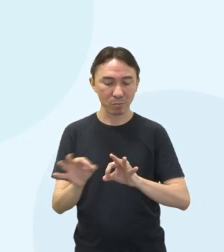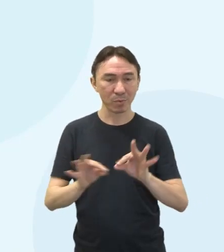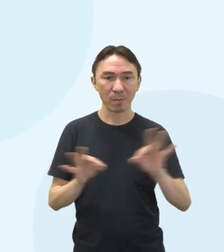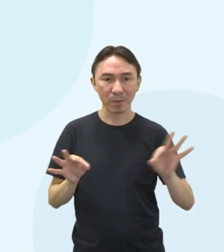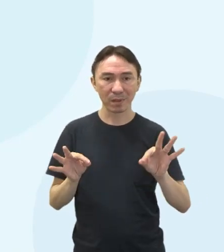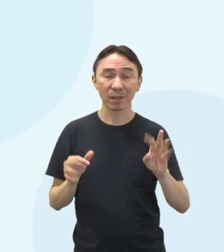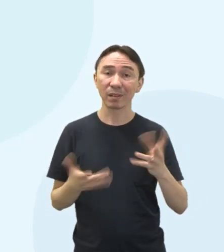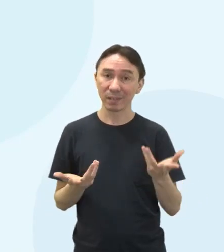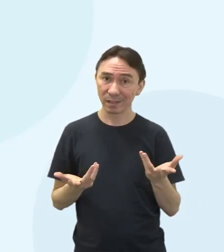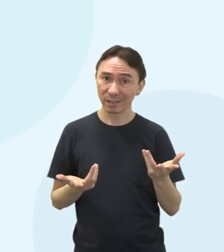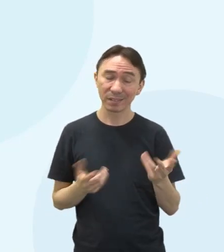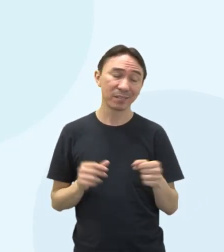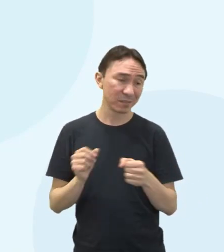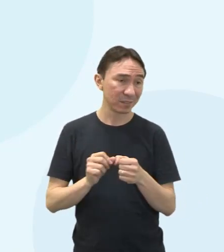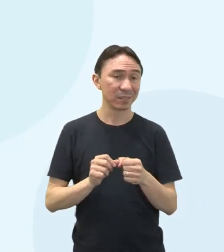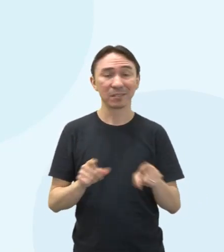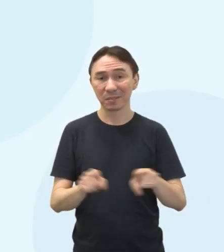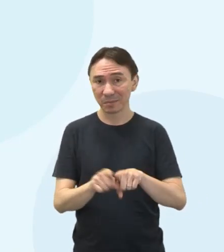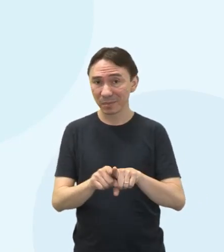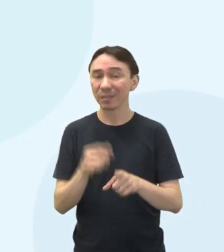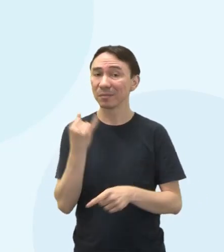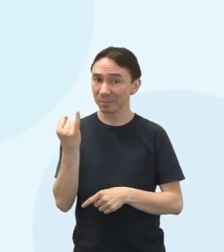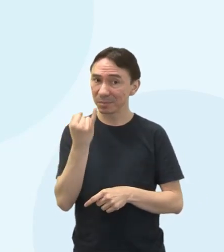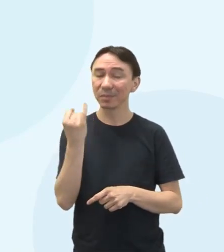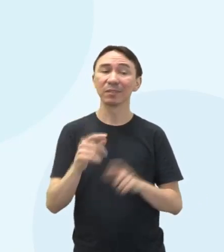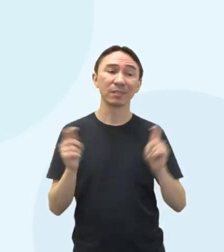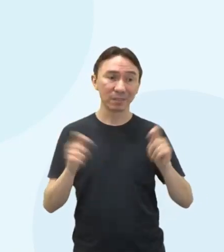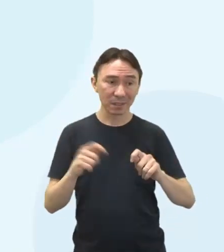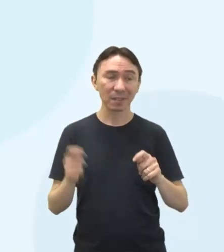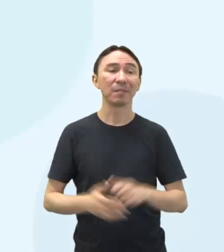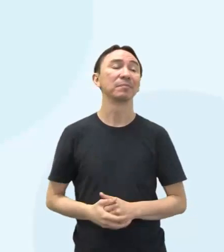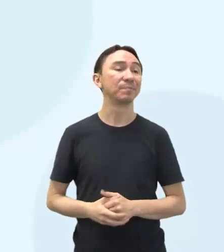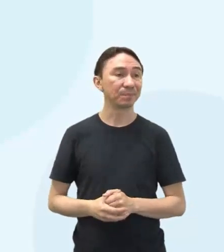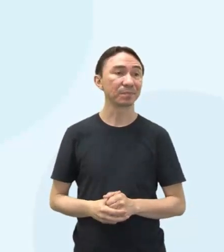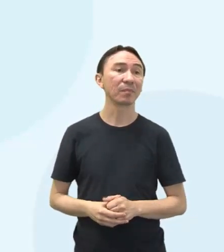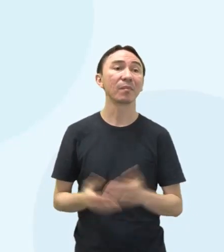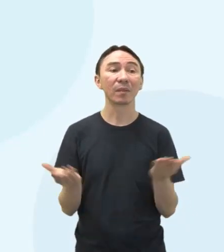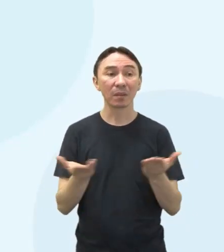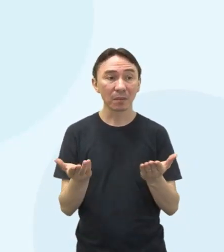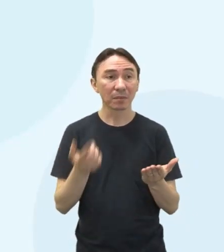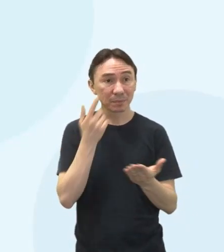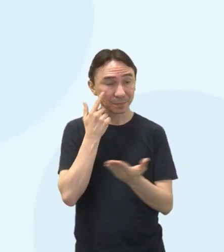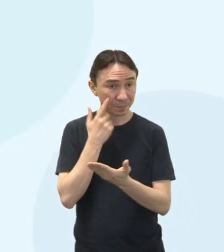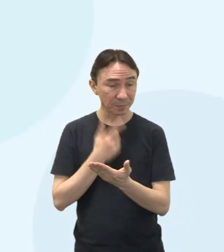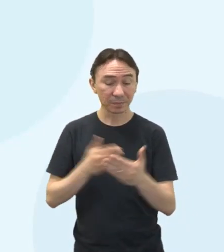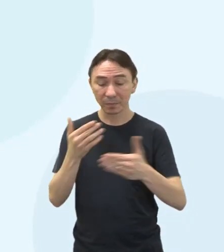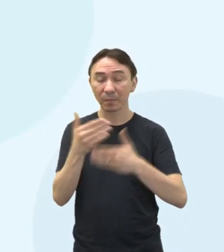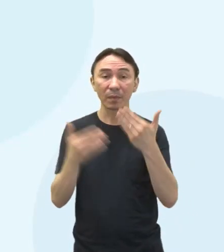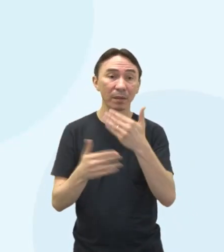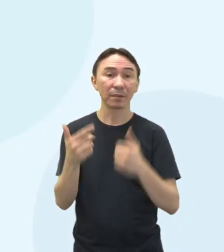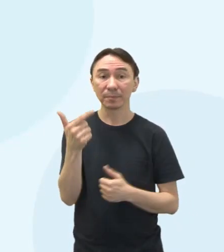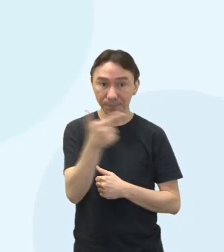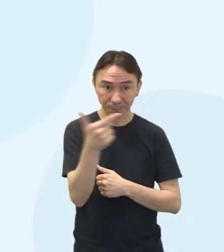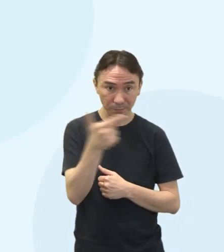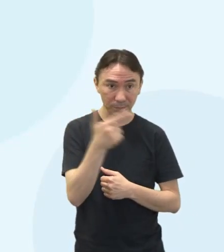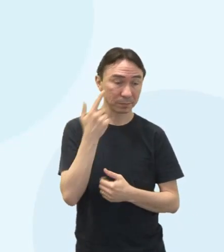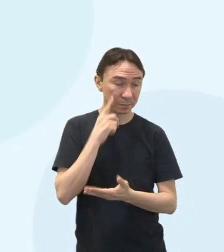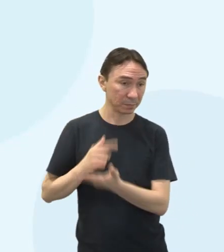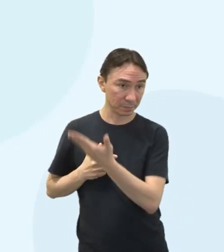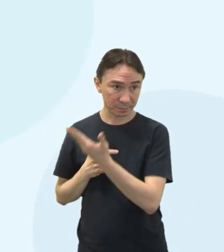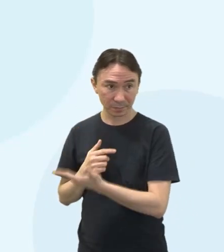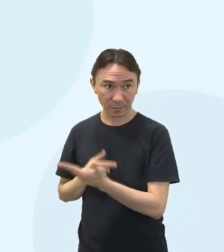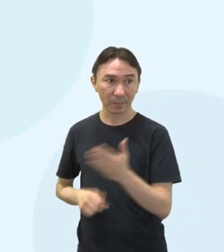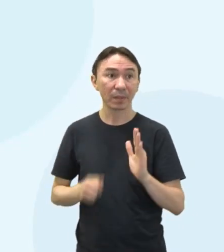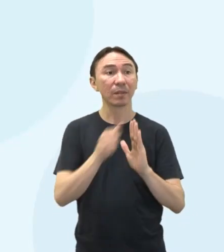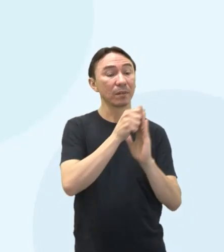bem prosseguindo aí a nossa atividade para o slide agora de número 22 que é uma próxima